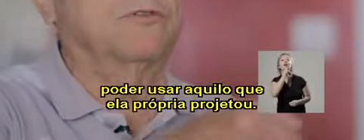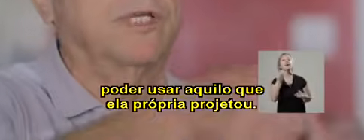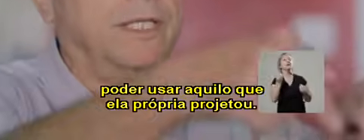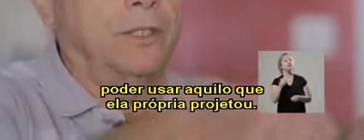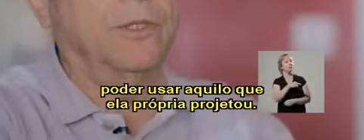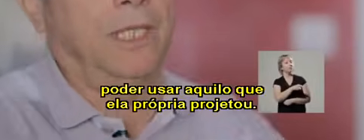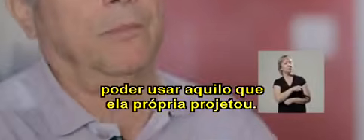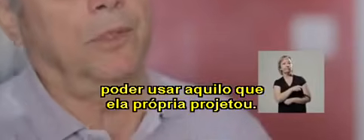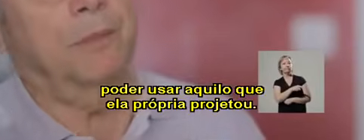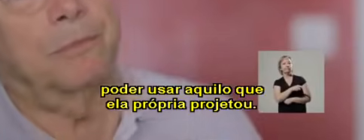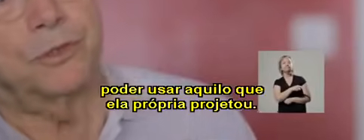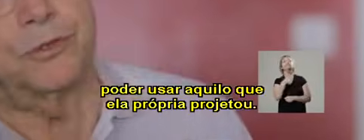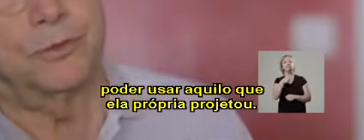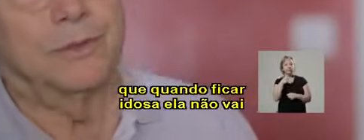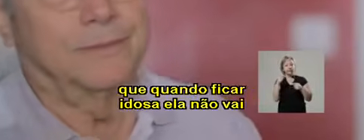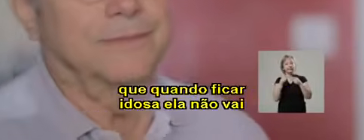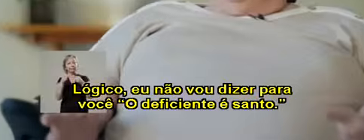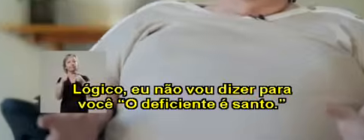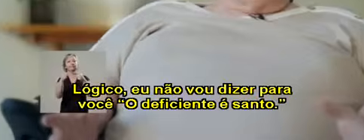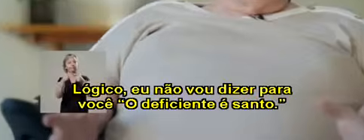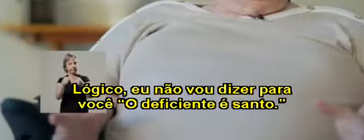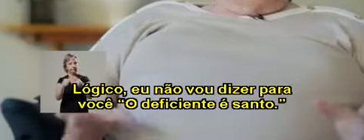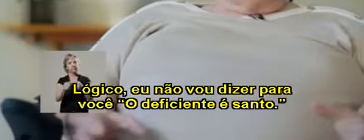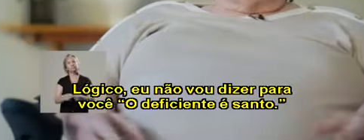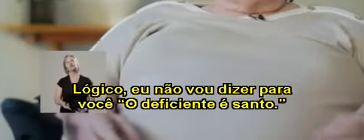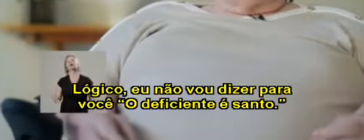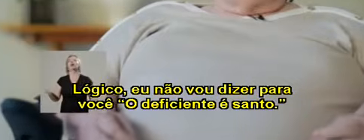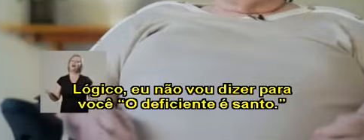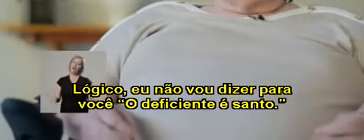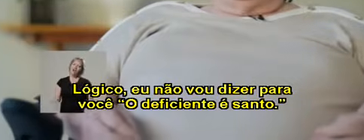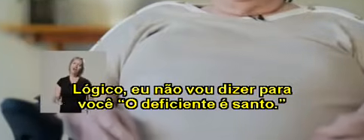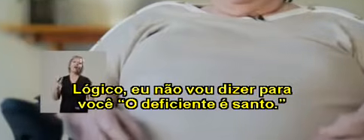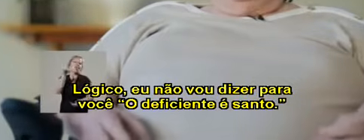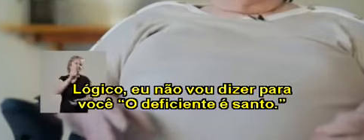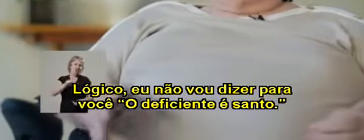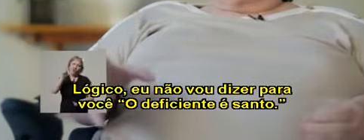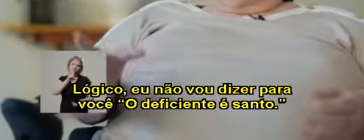não vai poder usar aquilo que ela própria projetou. Lógico, eu não vou dizer